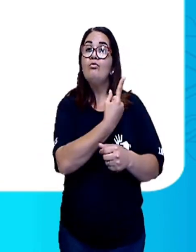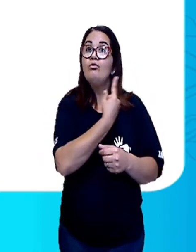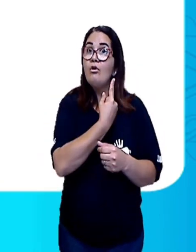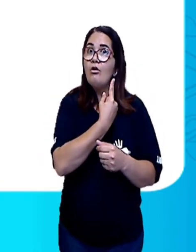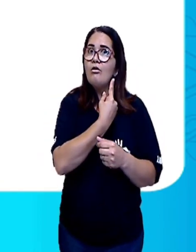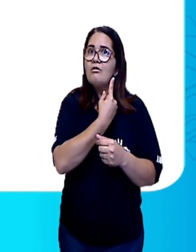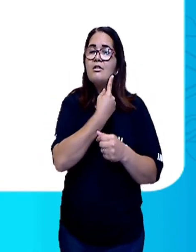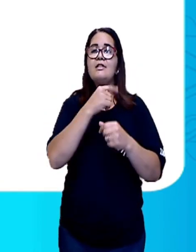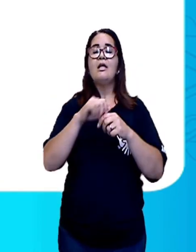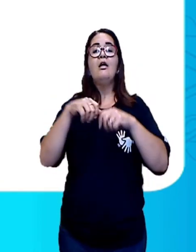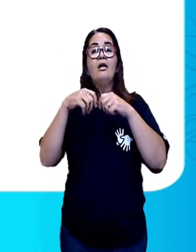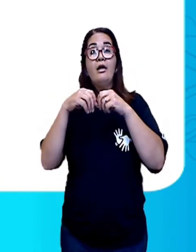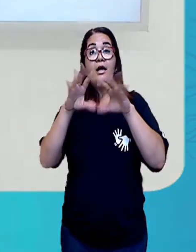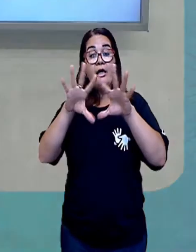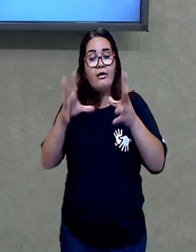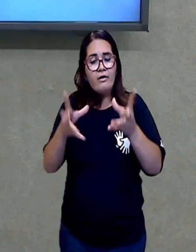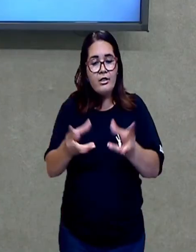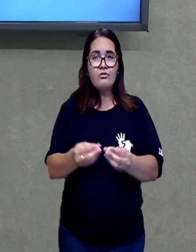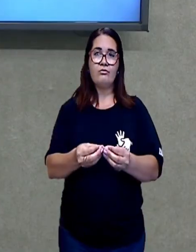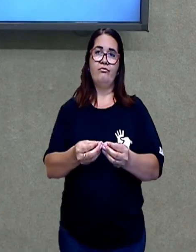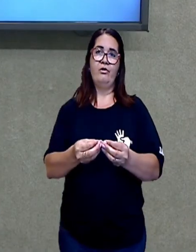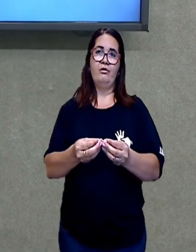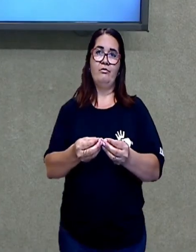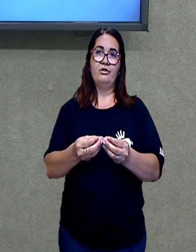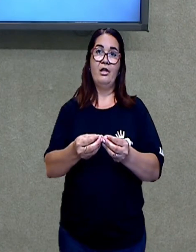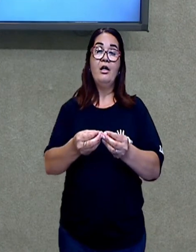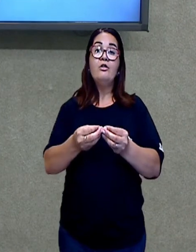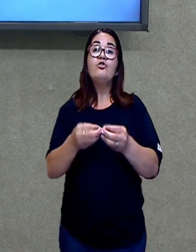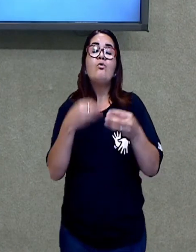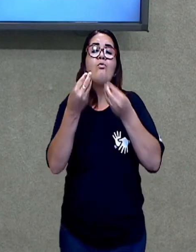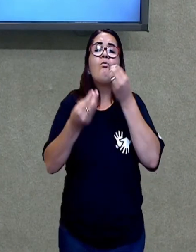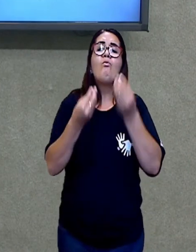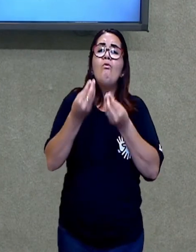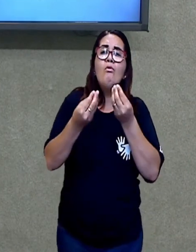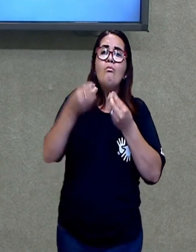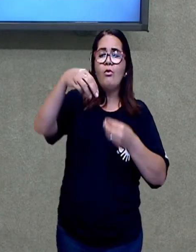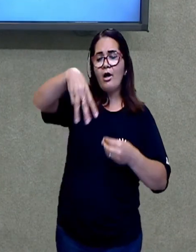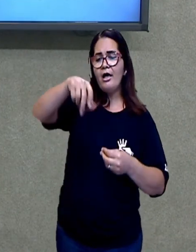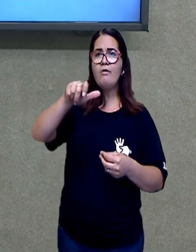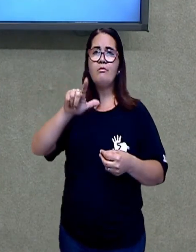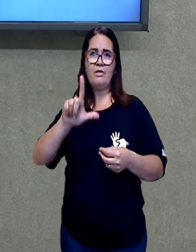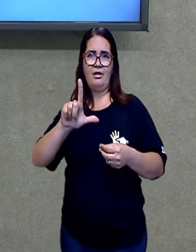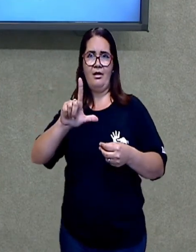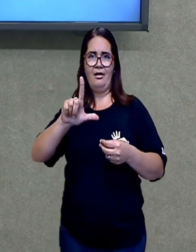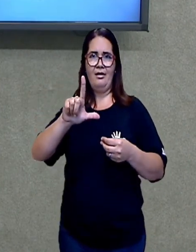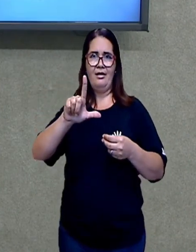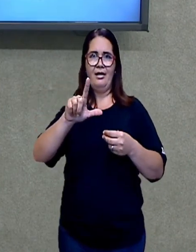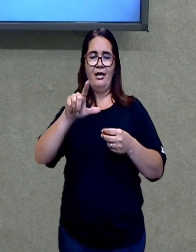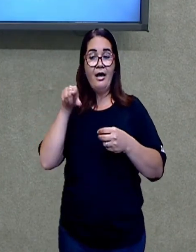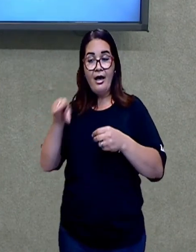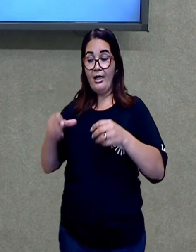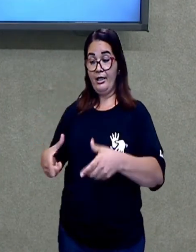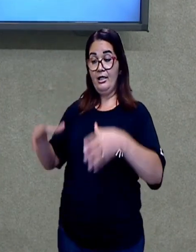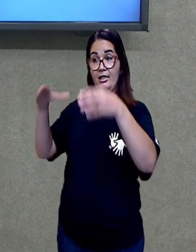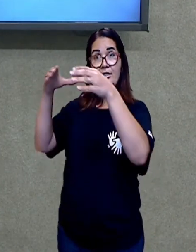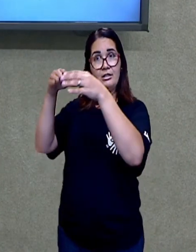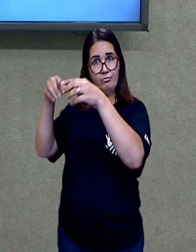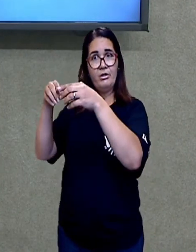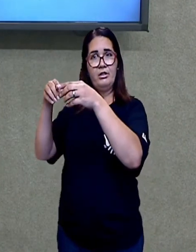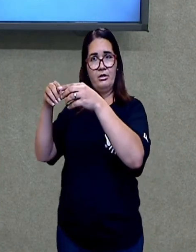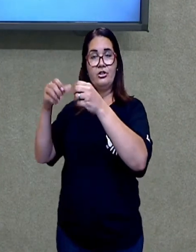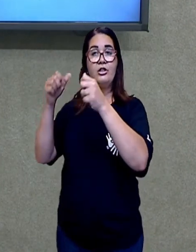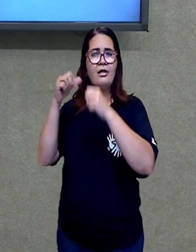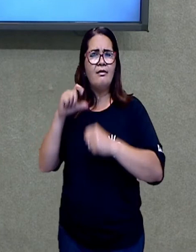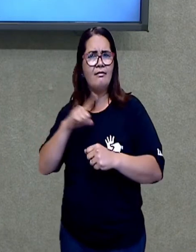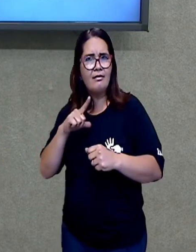queria saber quantos ml suportaria esse recipiente de 5 litros. Agora vamos